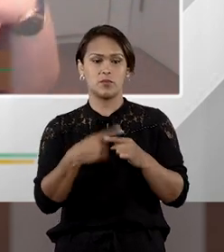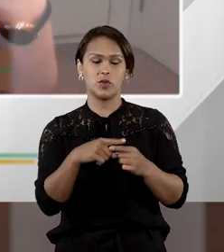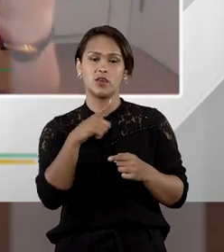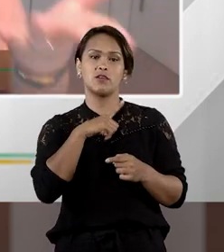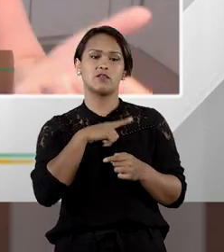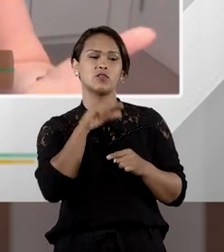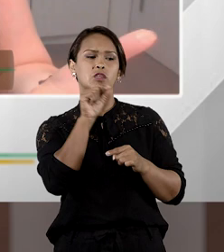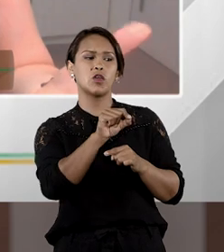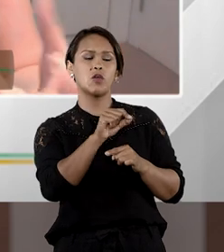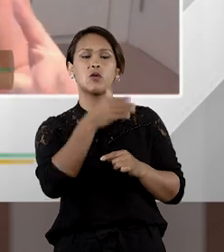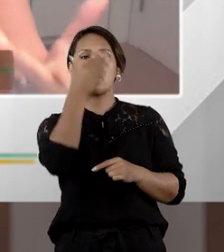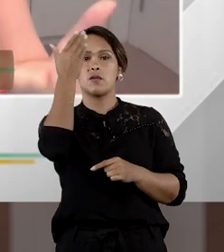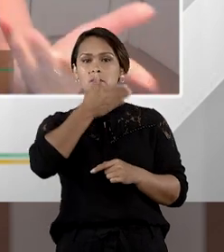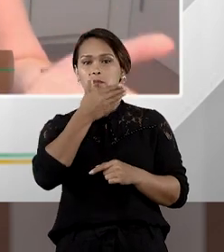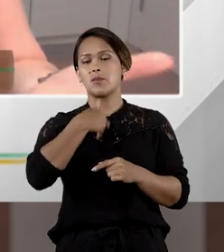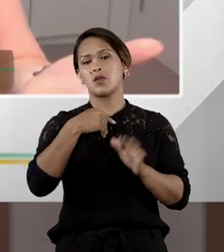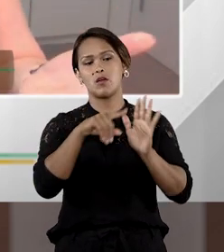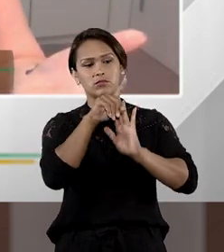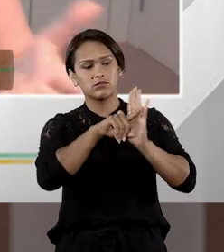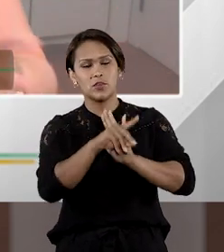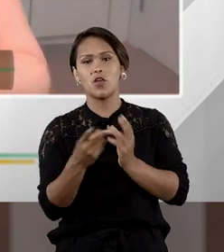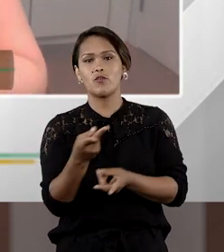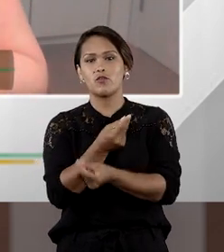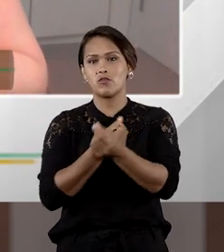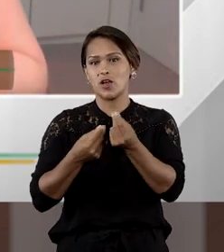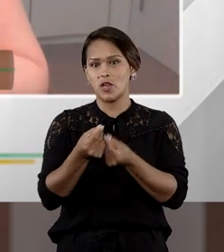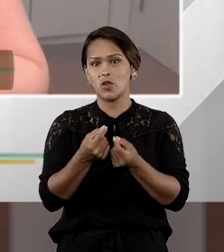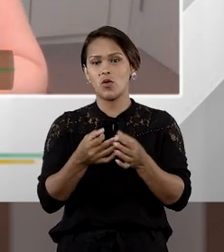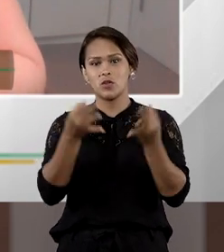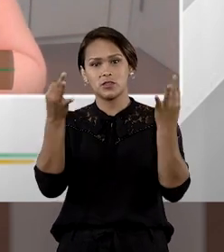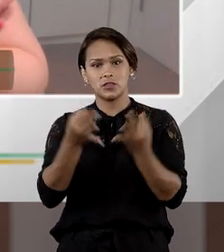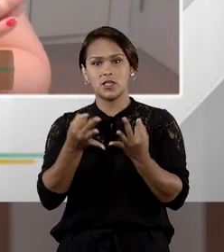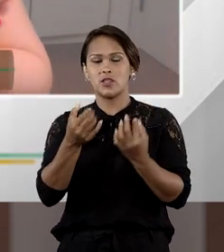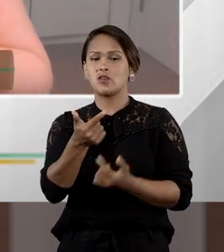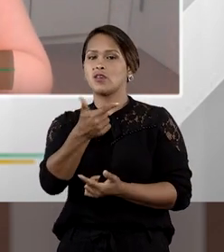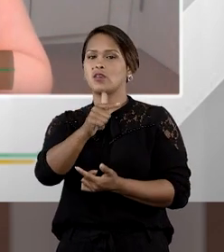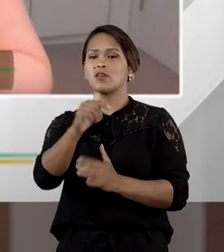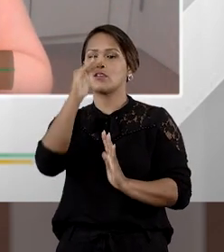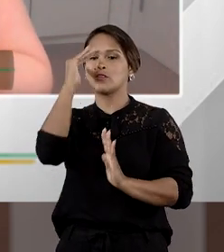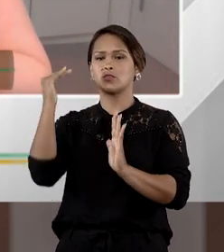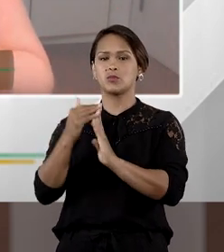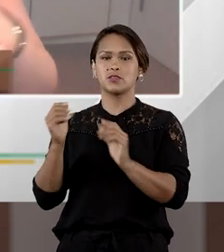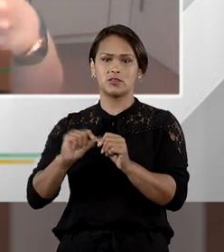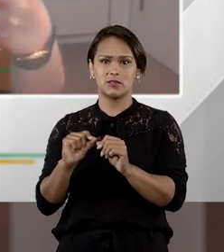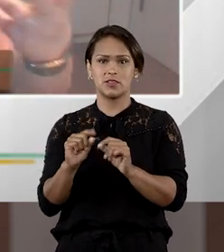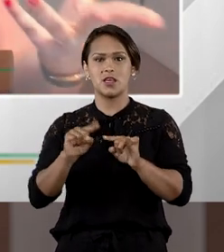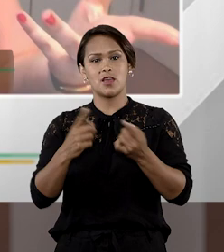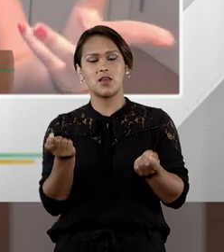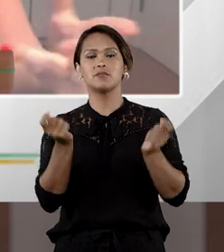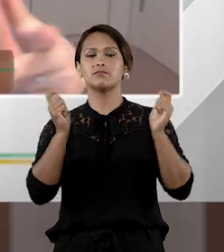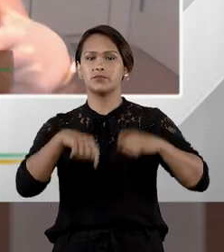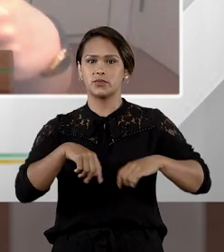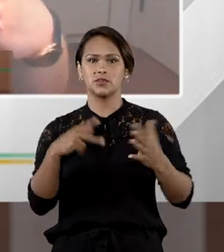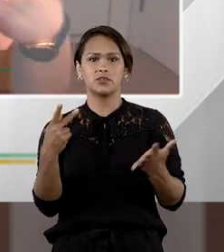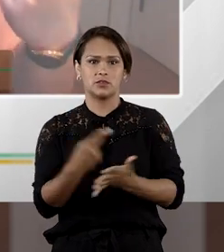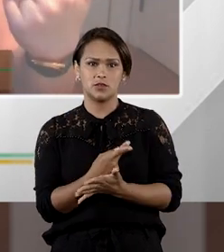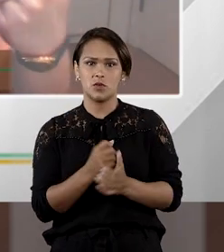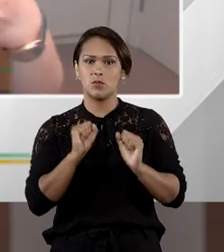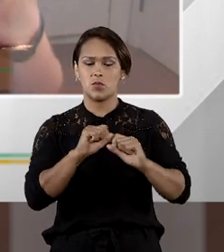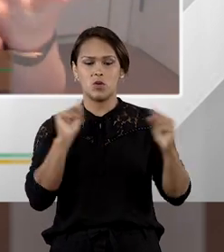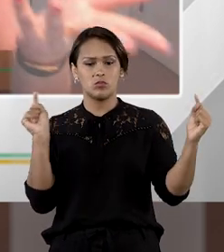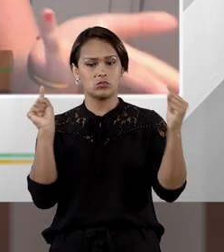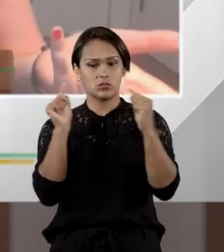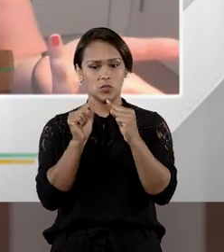eu vou ter uma execução por quantia certa, e não de obrigação de fazer. Então, é possível,